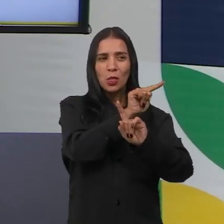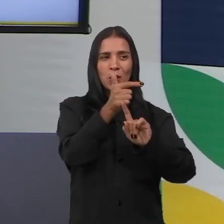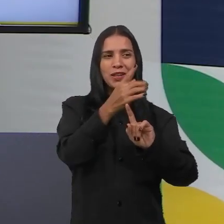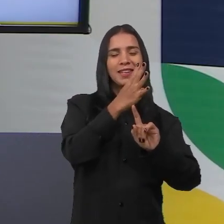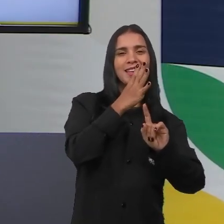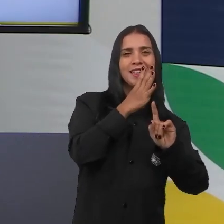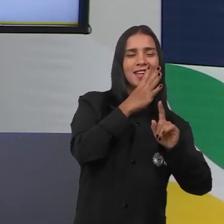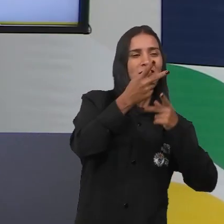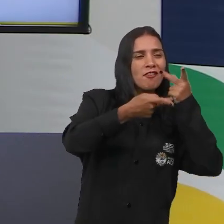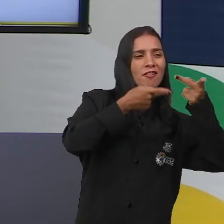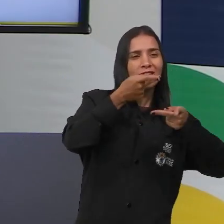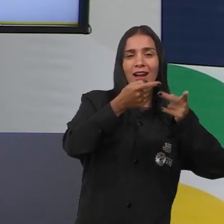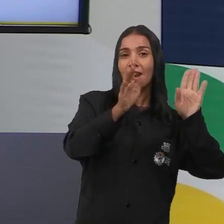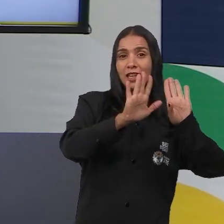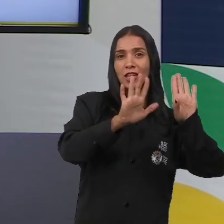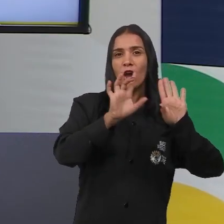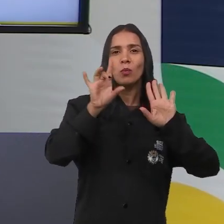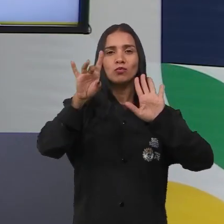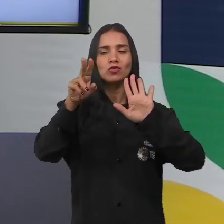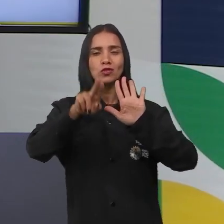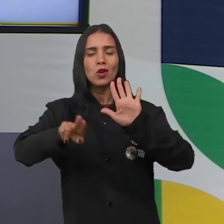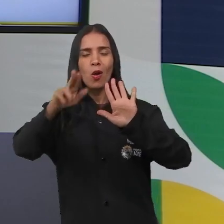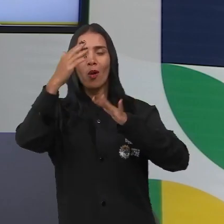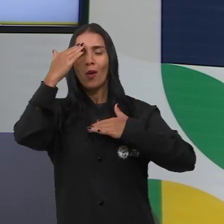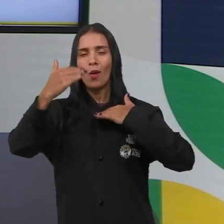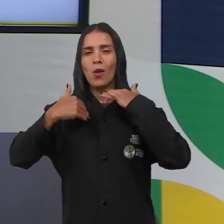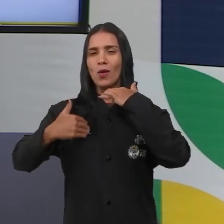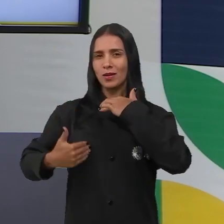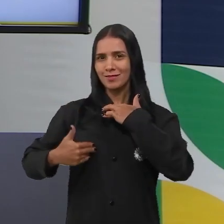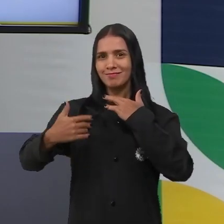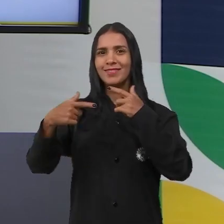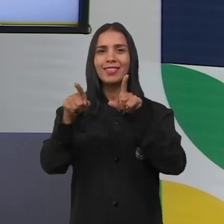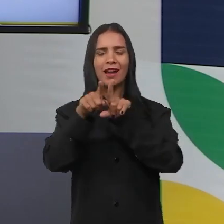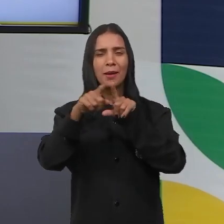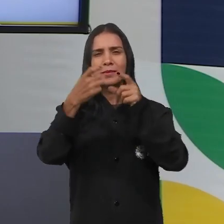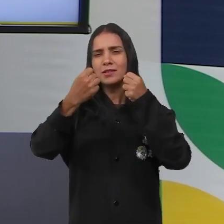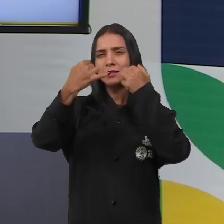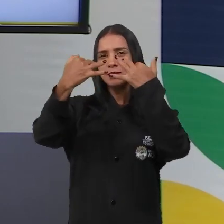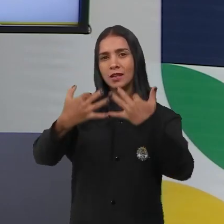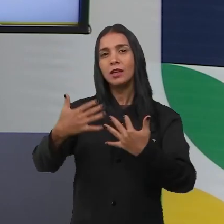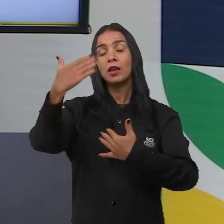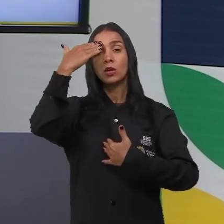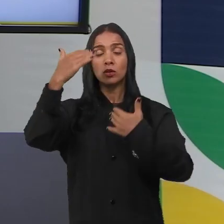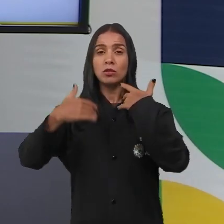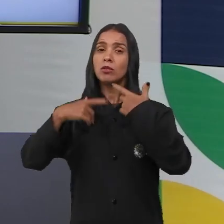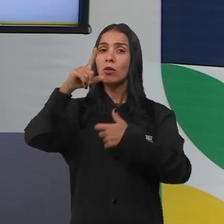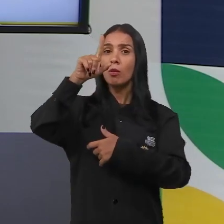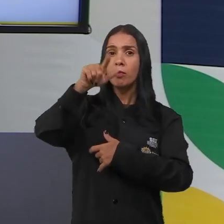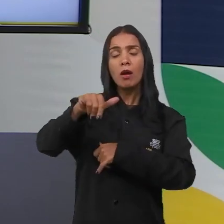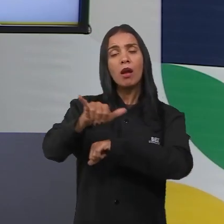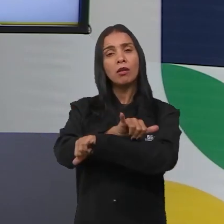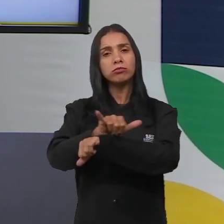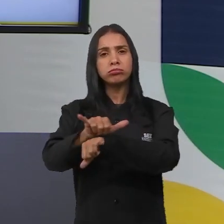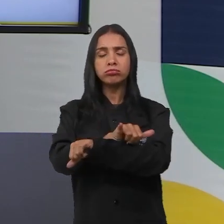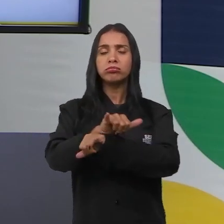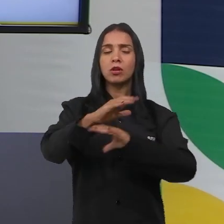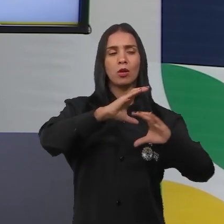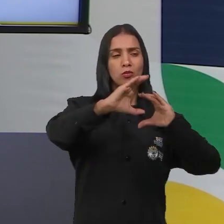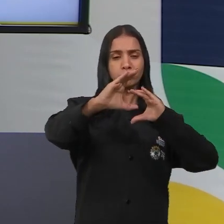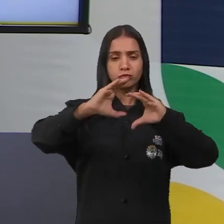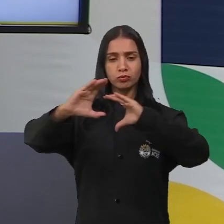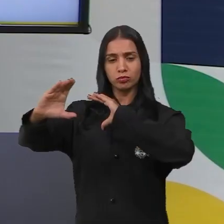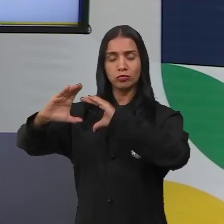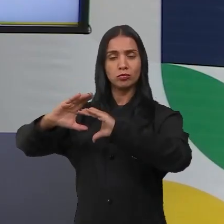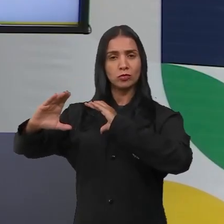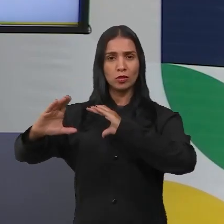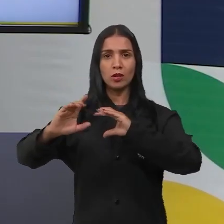pelo ator no teatro, no cinema. E falamos também o quanto o nosso corpo ele é um instrumento de comunicação. Nós